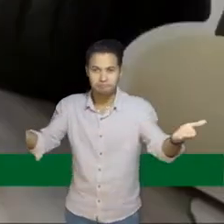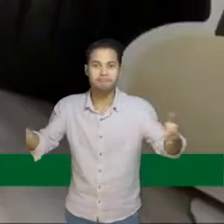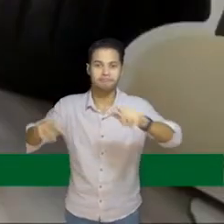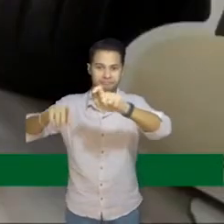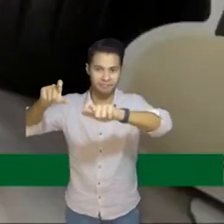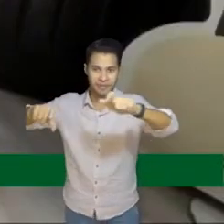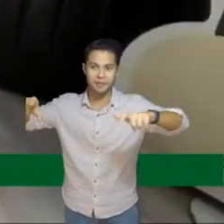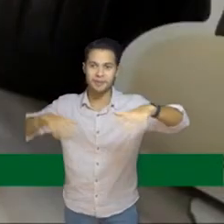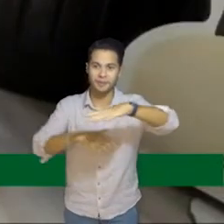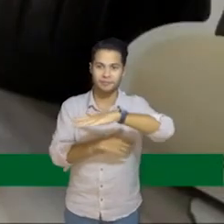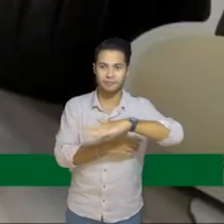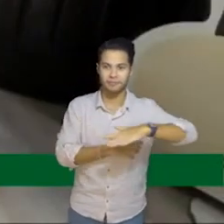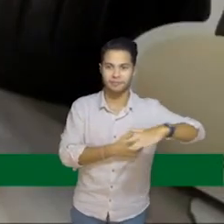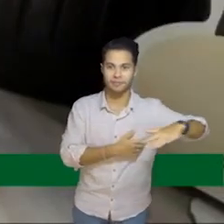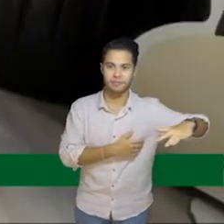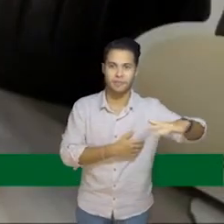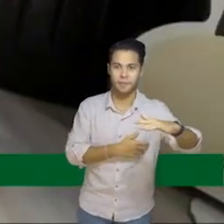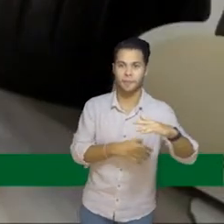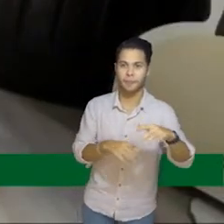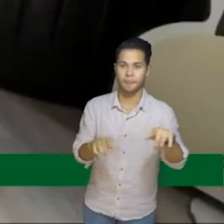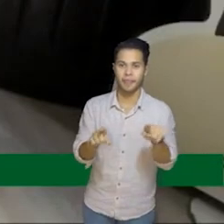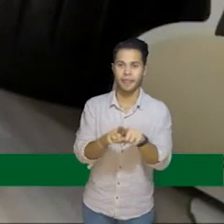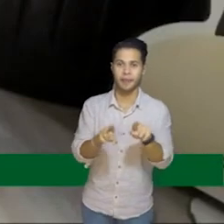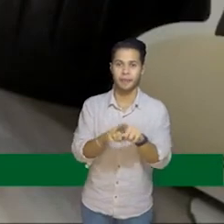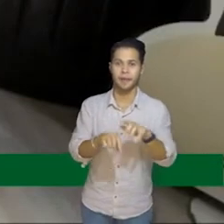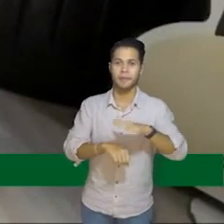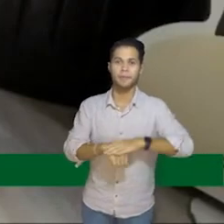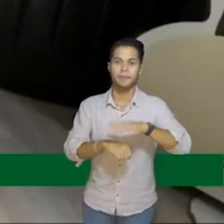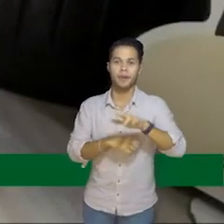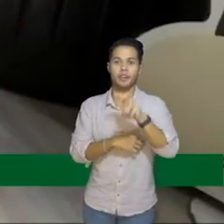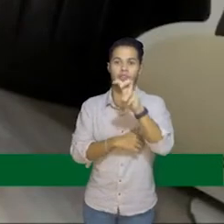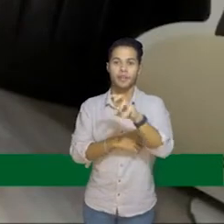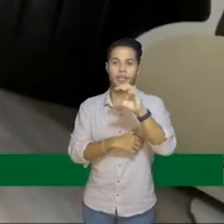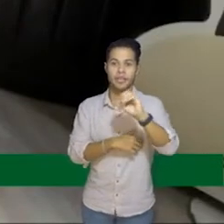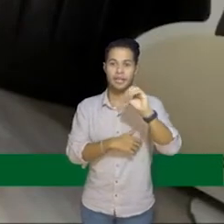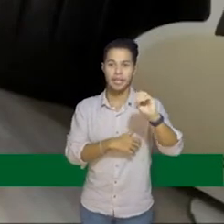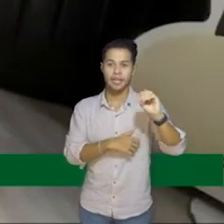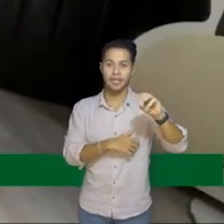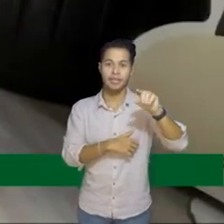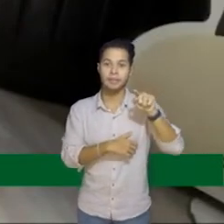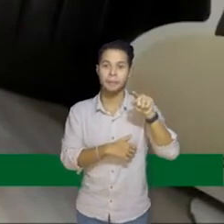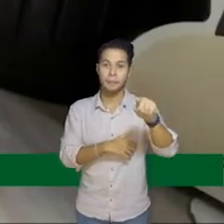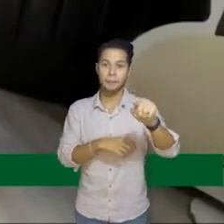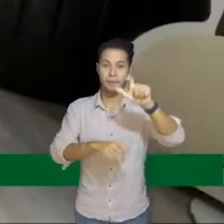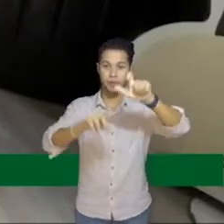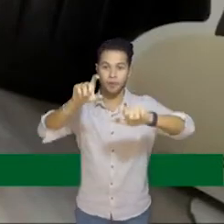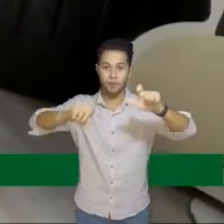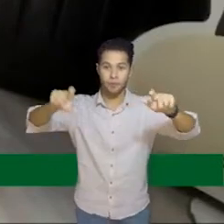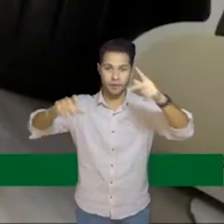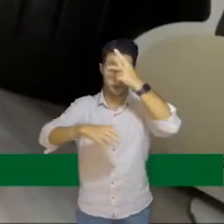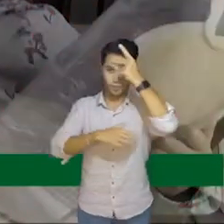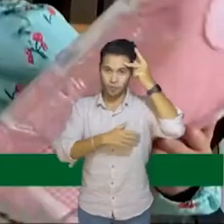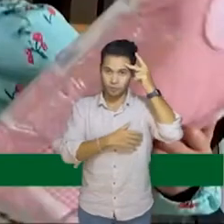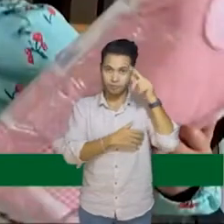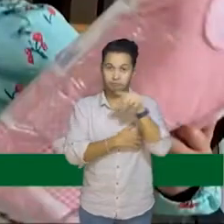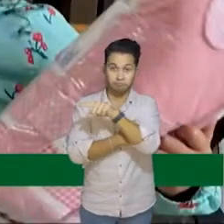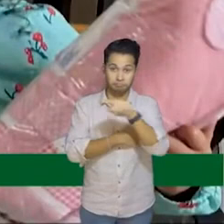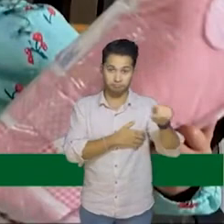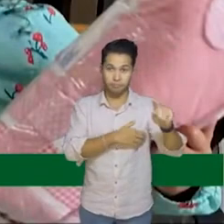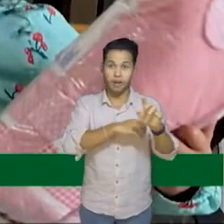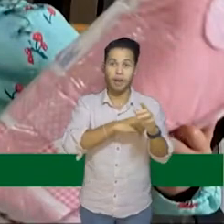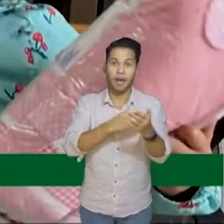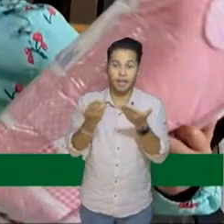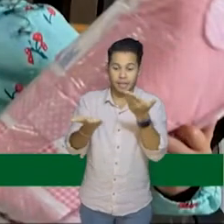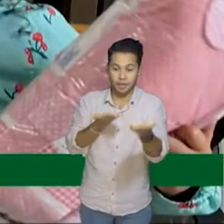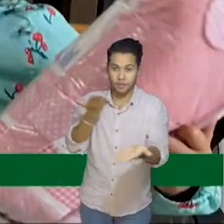de 500 mil pessoas, atendidas pelas 68 associações de moradores,